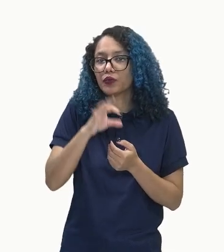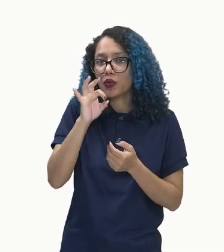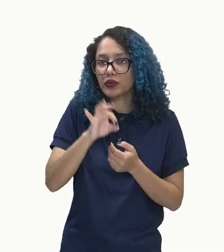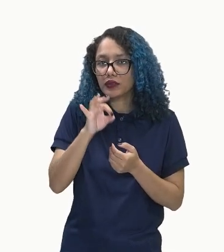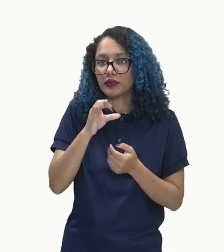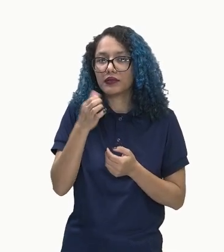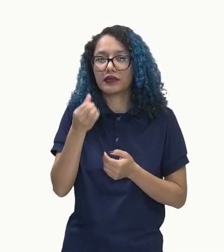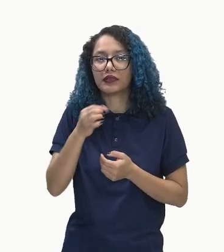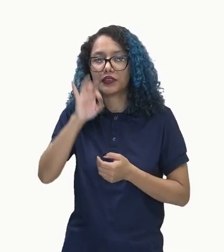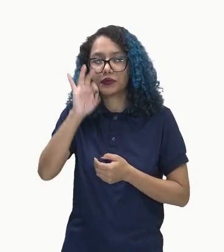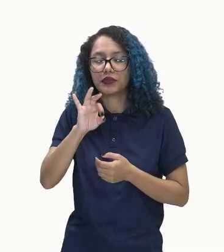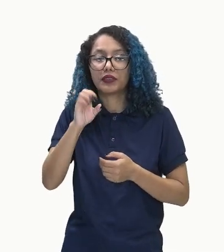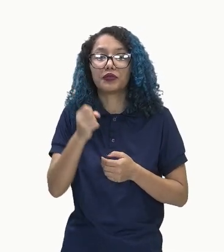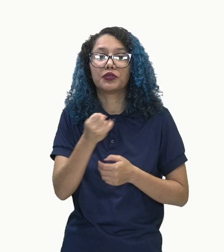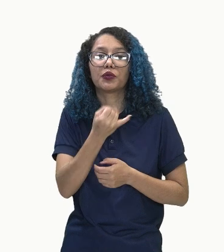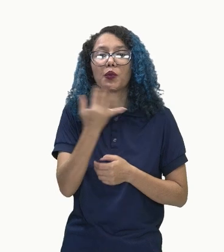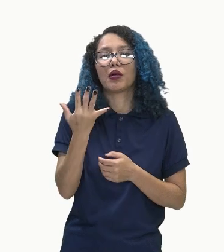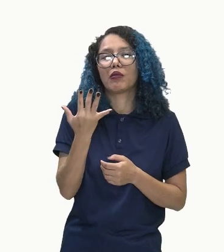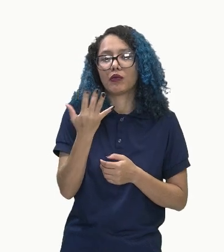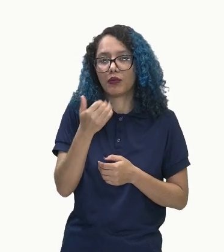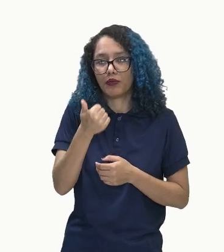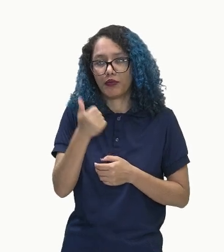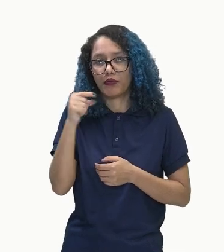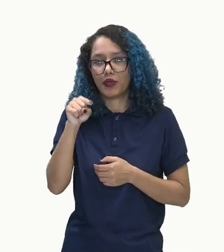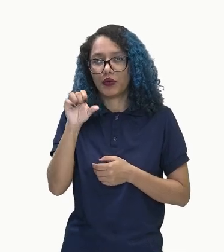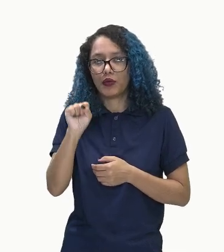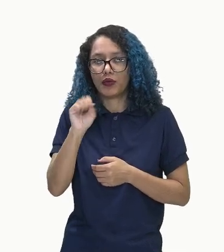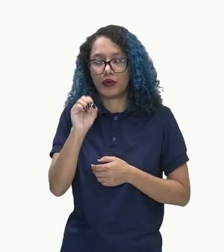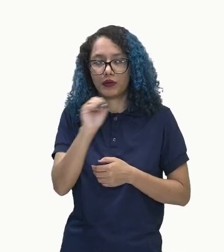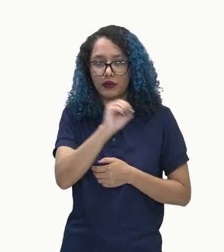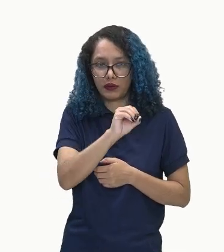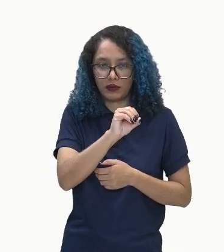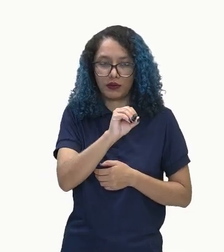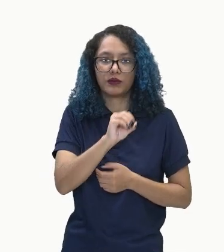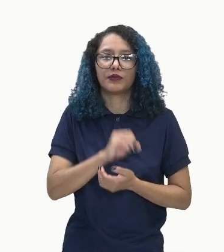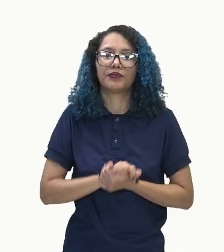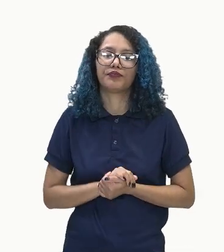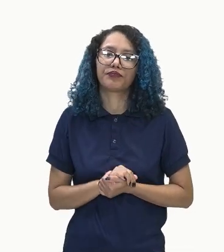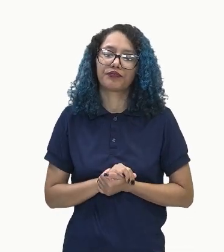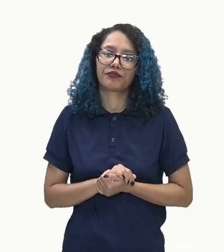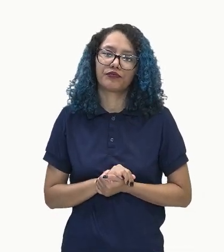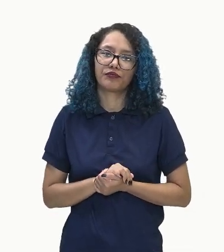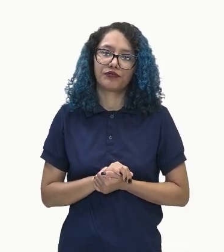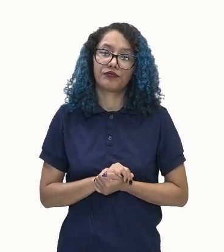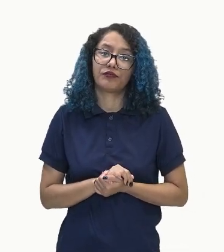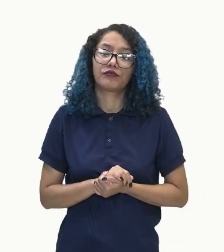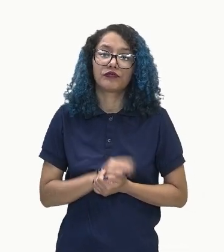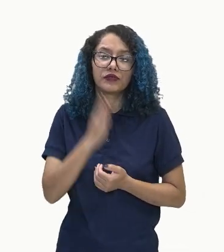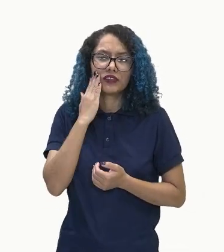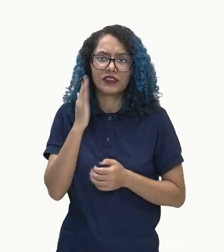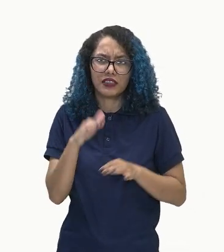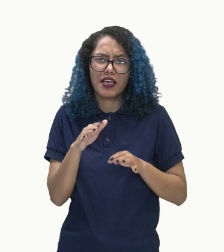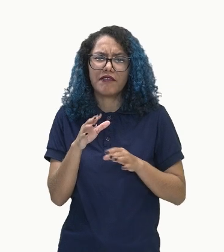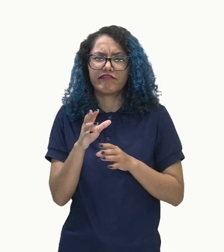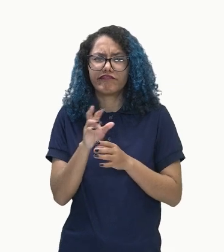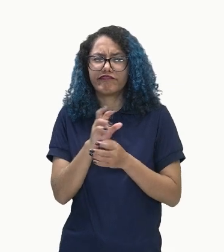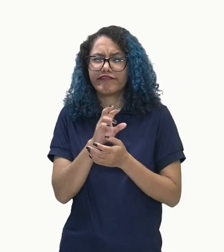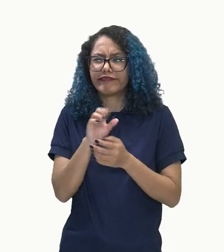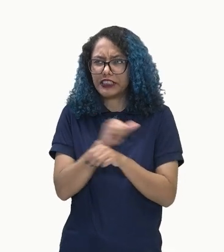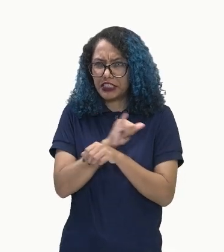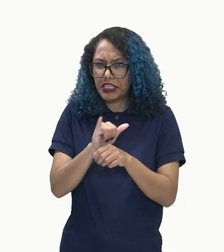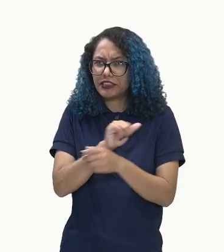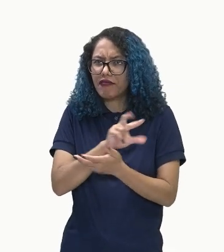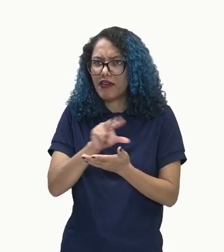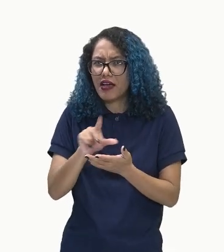quanto? De 1.800. Bom, sei que você já sabe, tem várias maneiras de calcular, você sabe várias maneiras já de